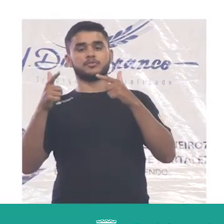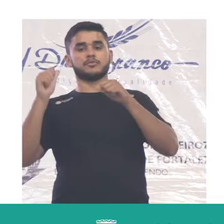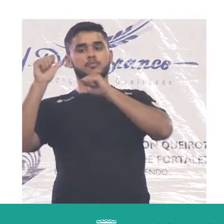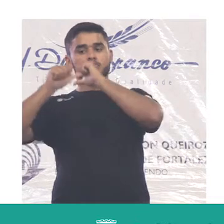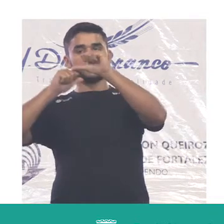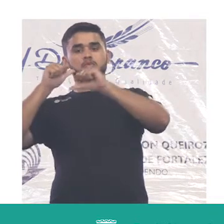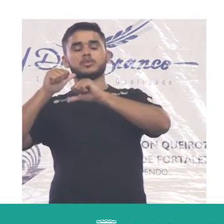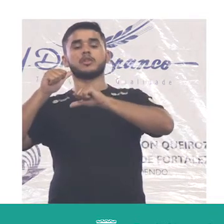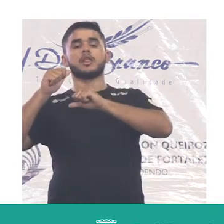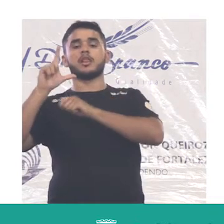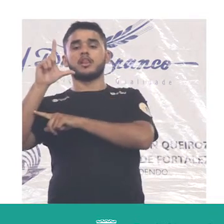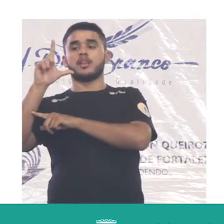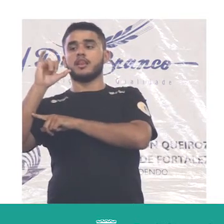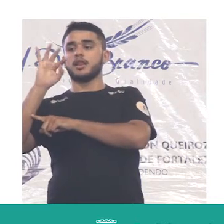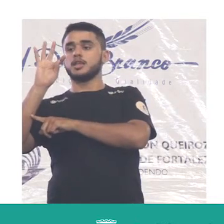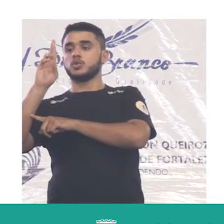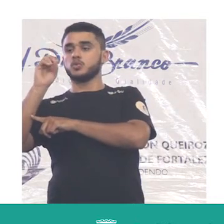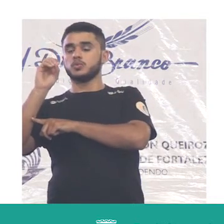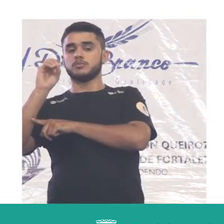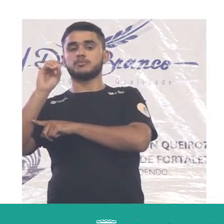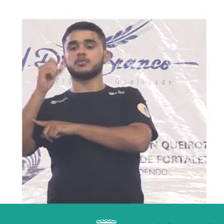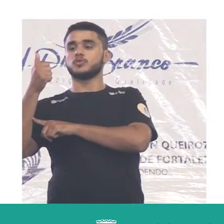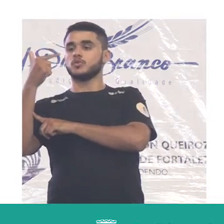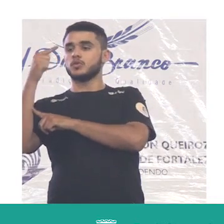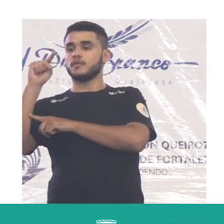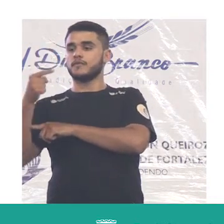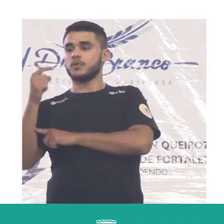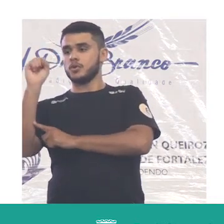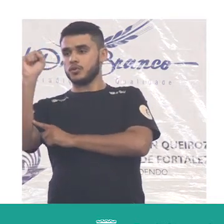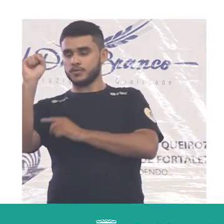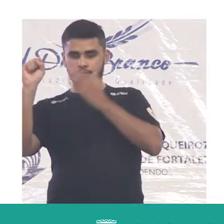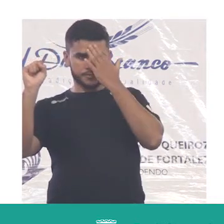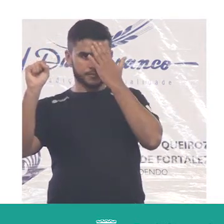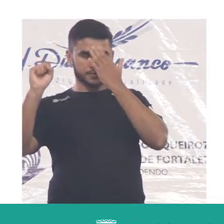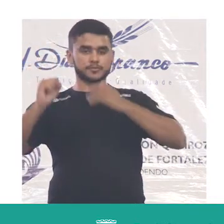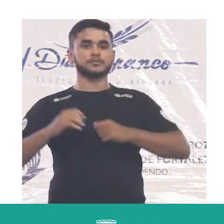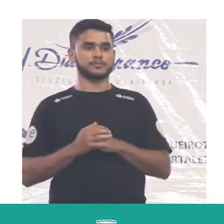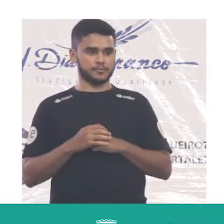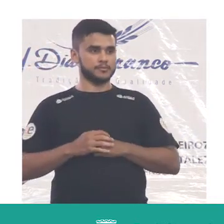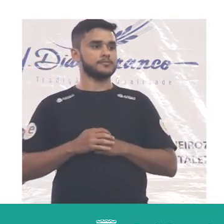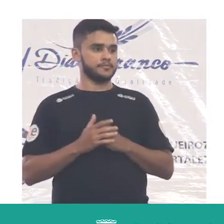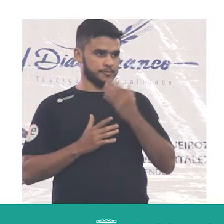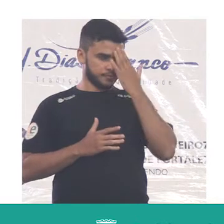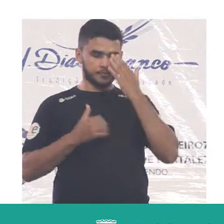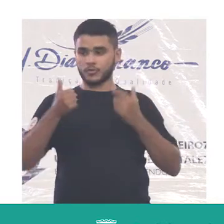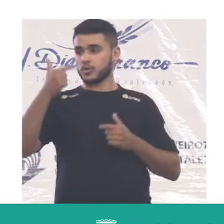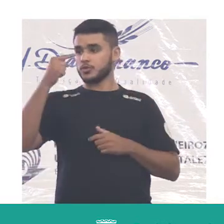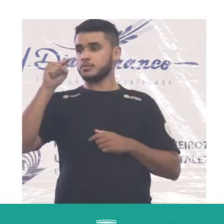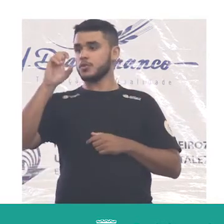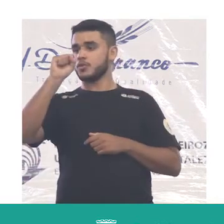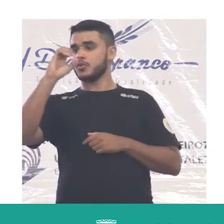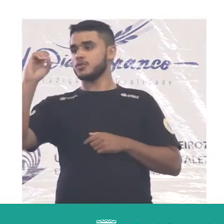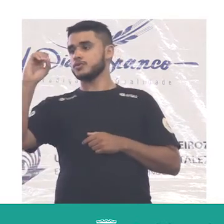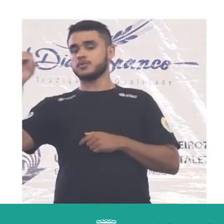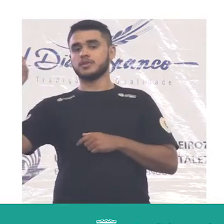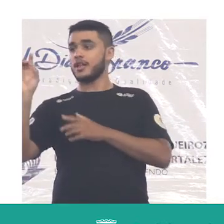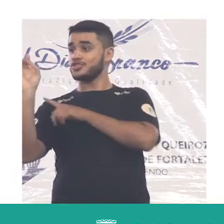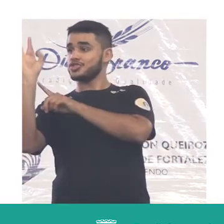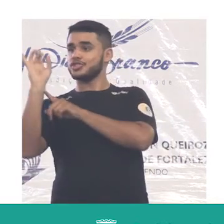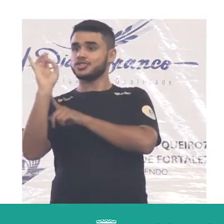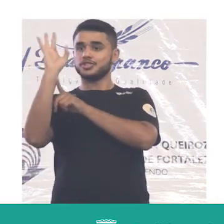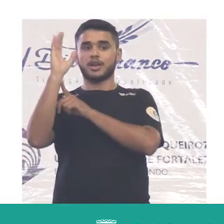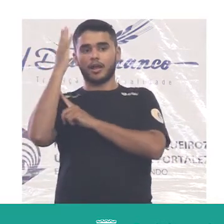dar 12,8 litros. Esses 10% é 500 vezes 10,8 litros. Se